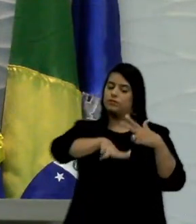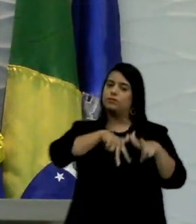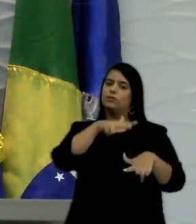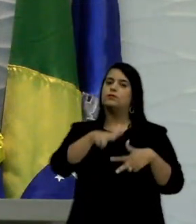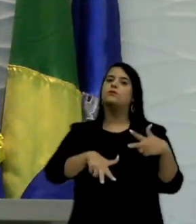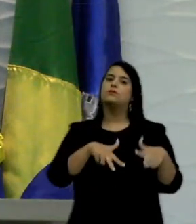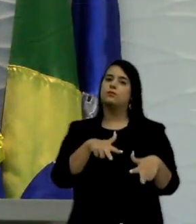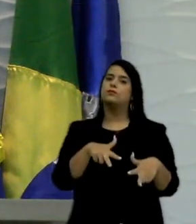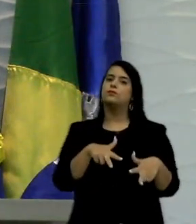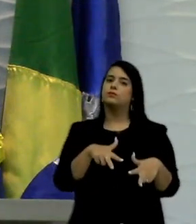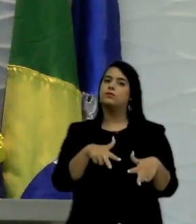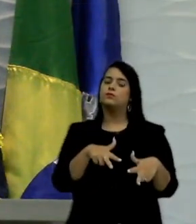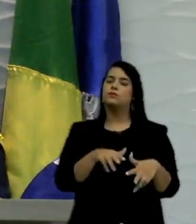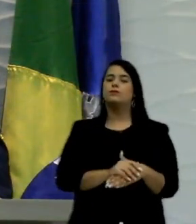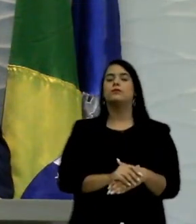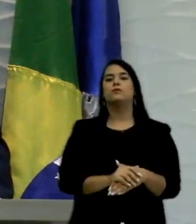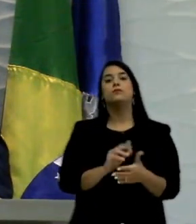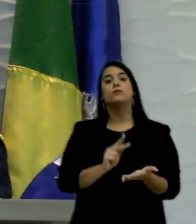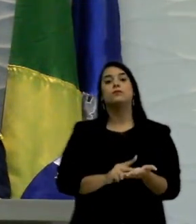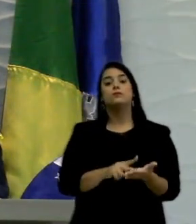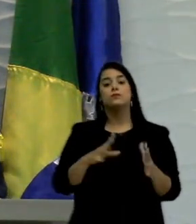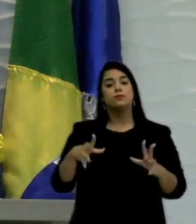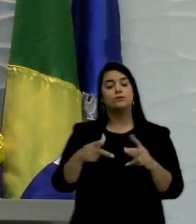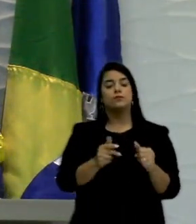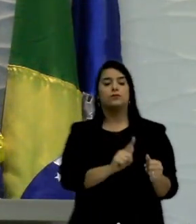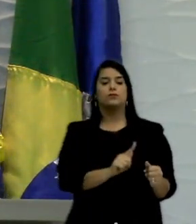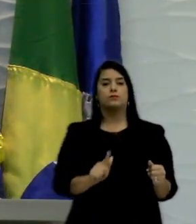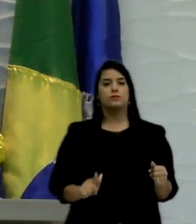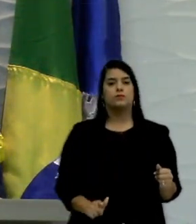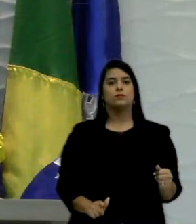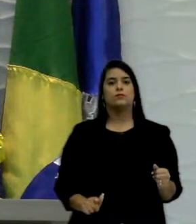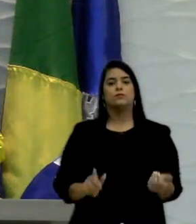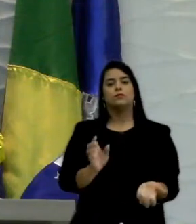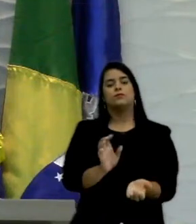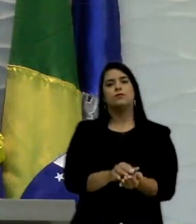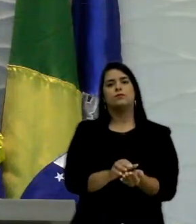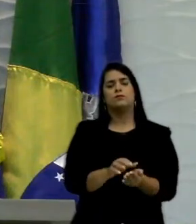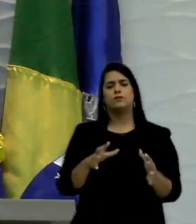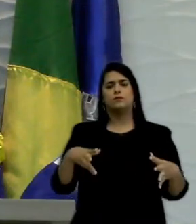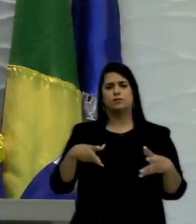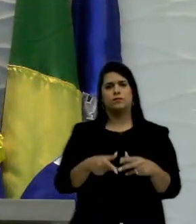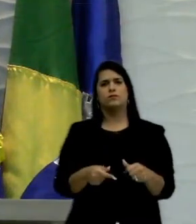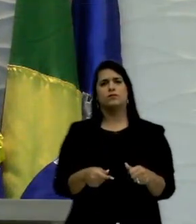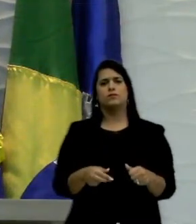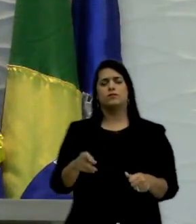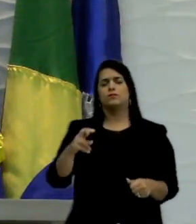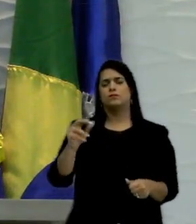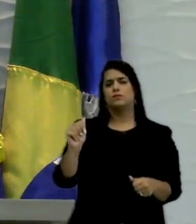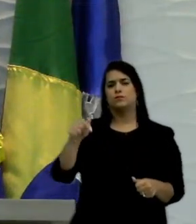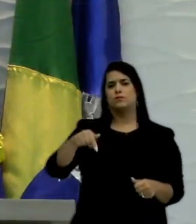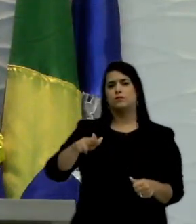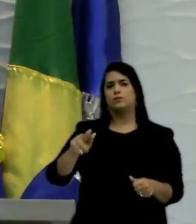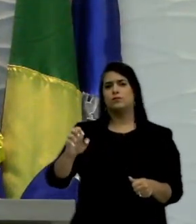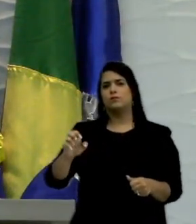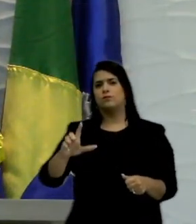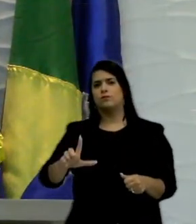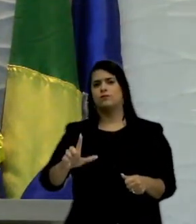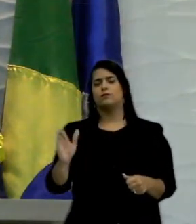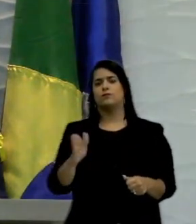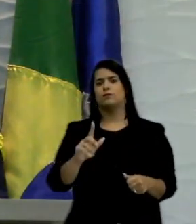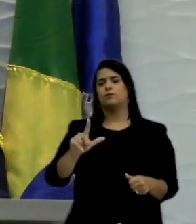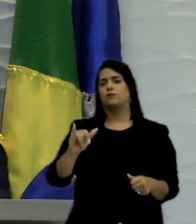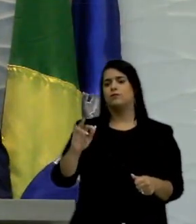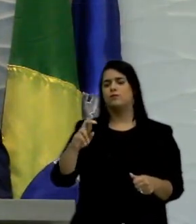que está. Na verdade, tudo que é do governo do Estado funciona mal. Tudo que tem a mão de Raquel Lira funciona mal. Fiz aqui também